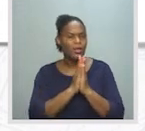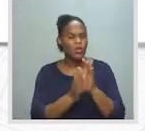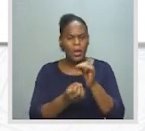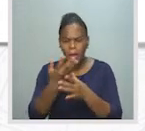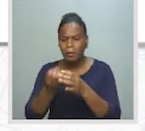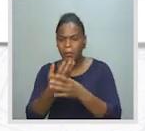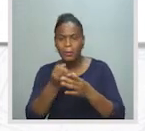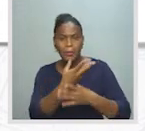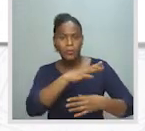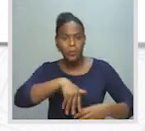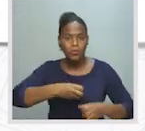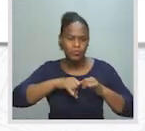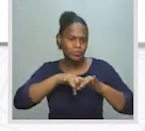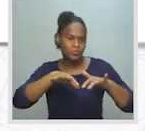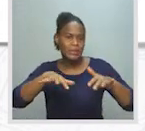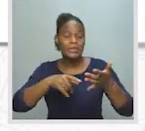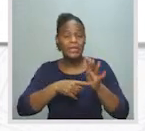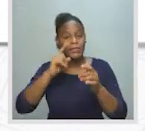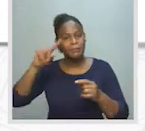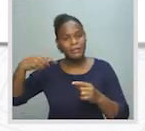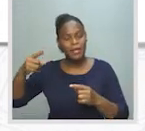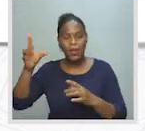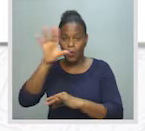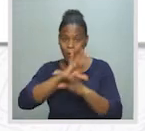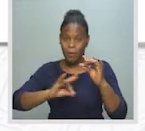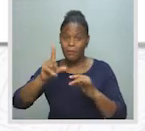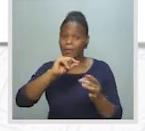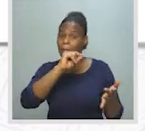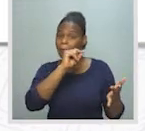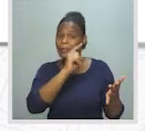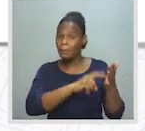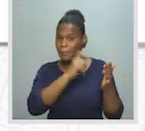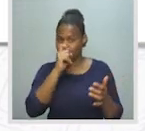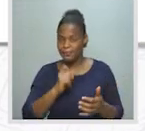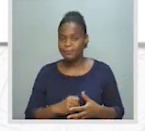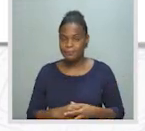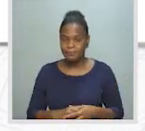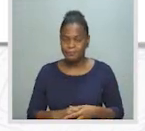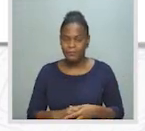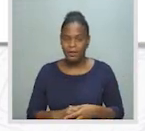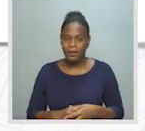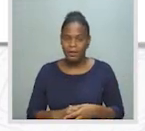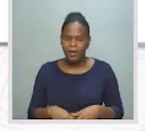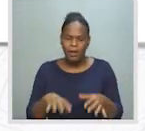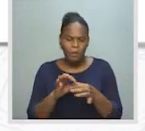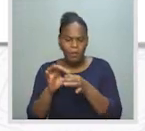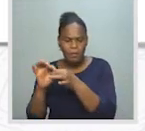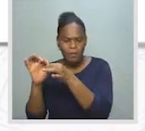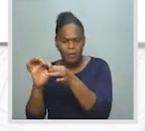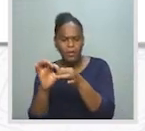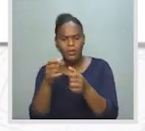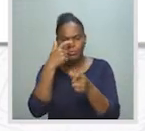pelo mundo todo. Em especial na Europa e nos Estados Unidos. correntes